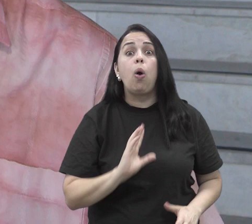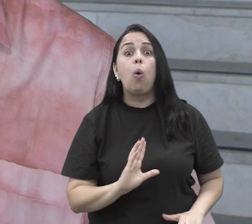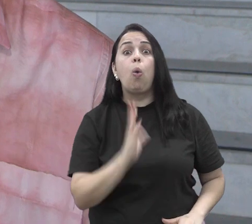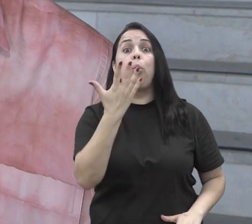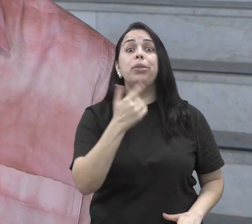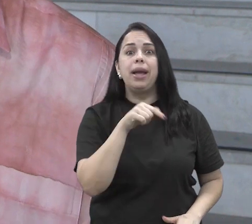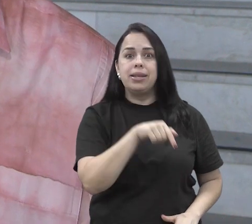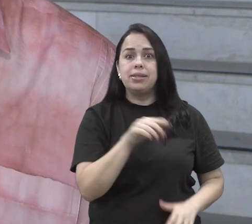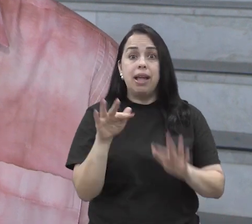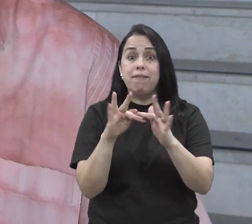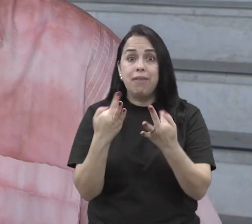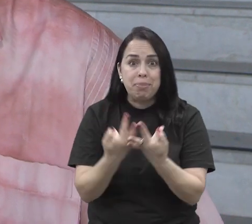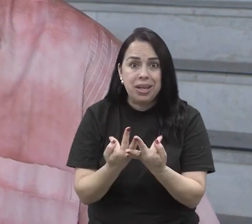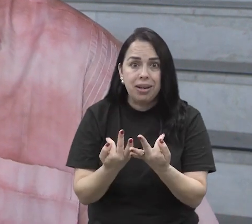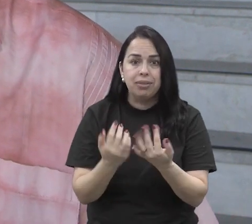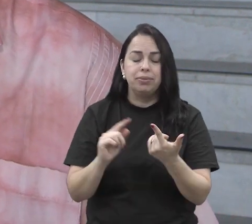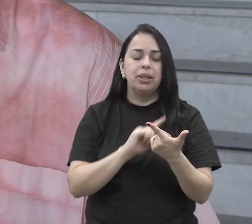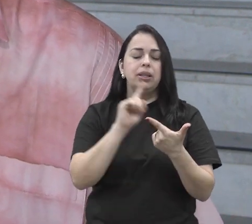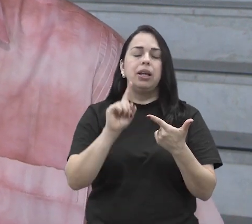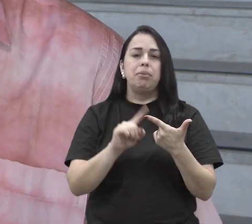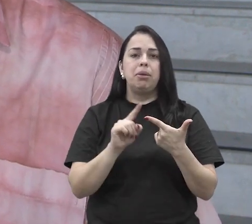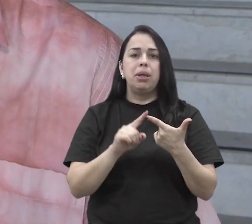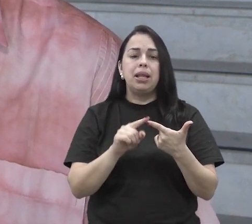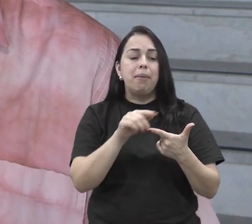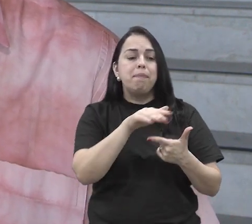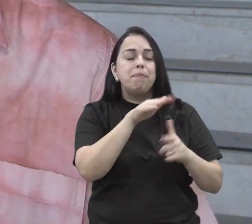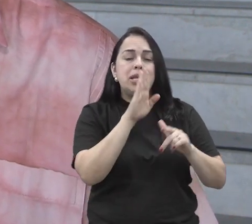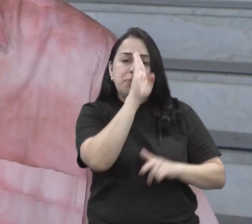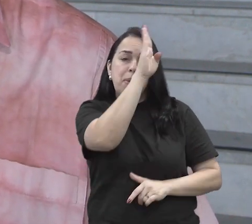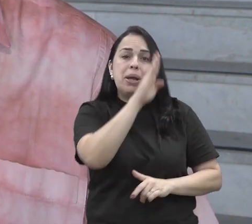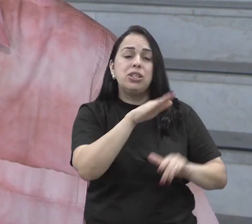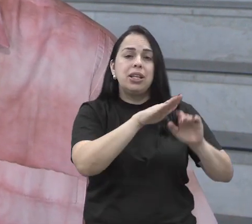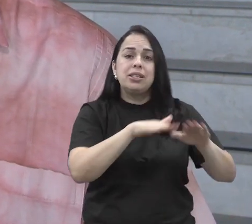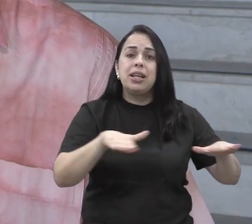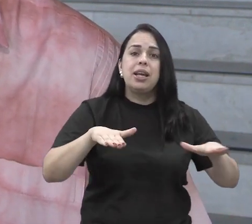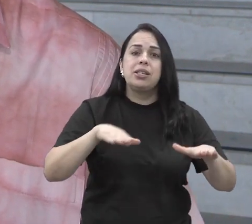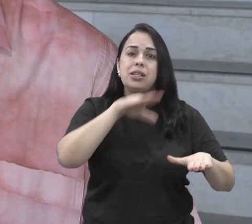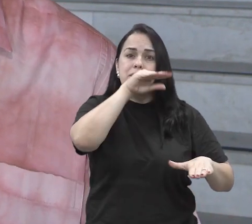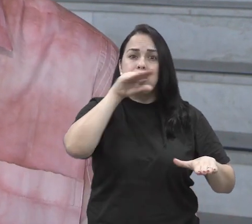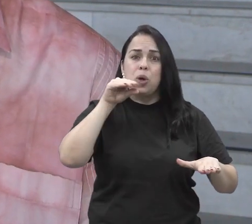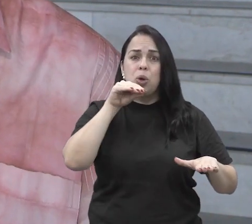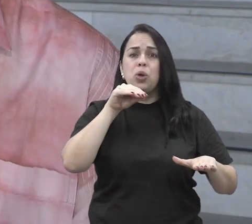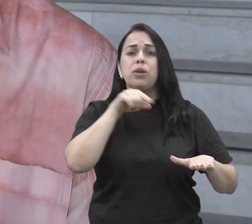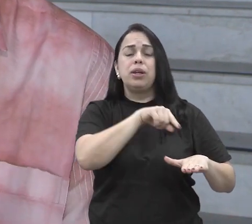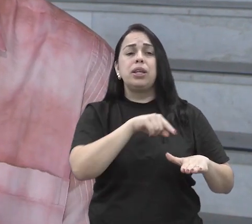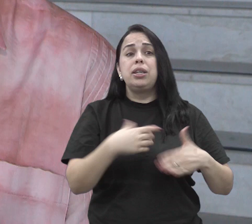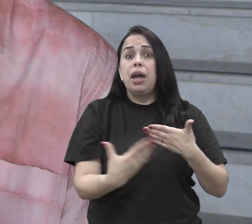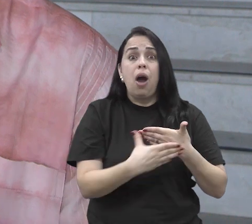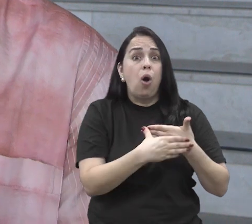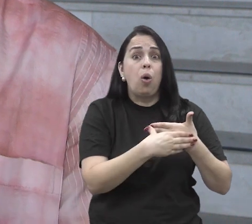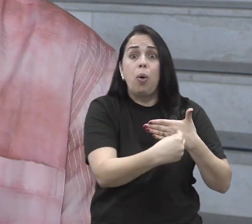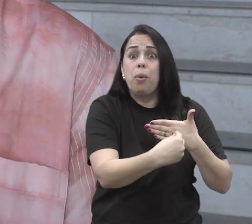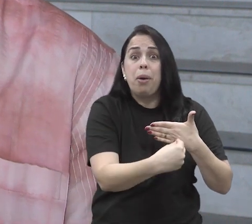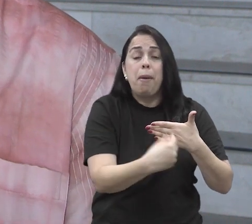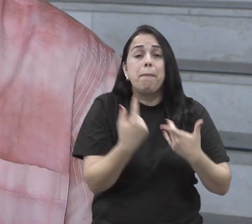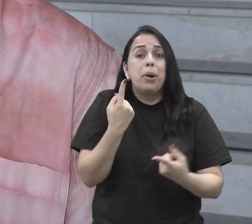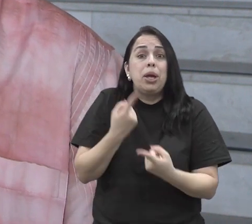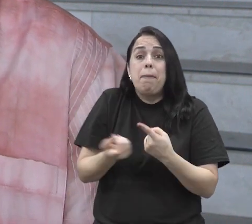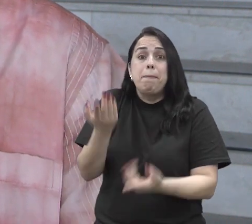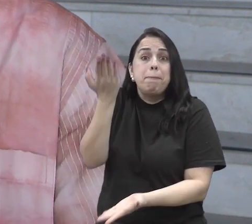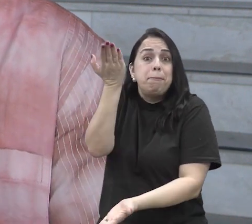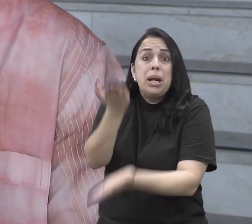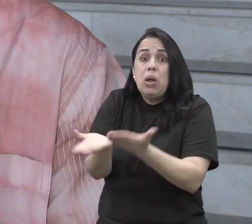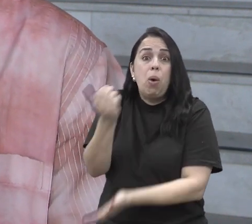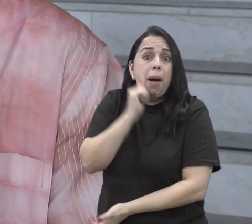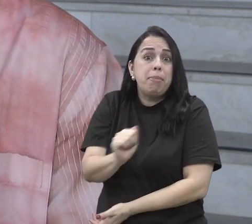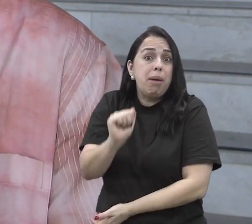vida dessas famílias e especialmente na vida de crianças e adolescentes, que passam a ser órfãos por uma perda que